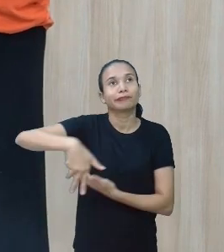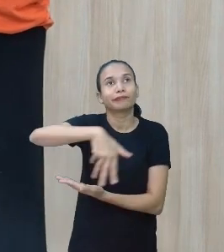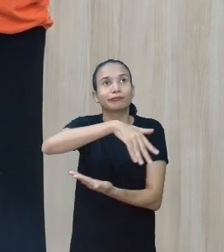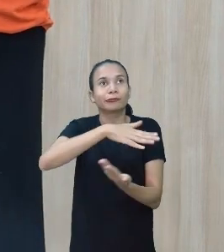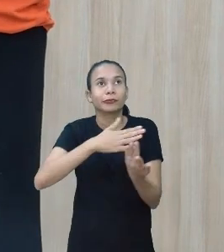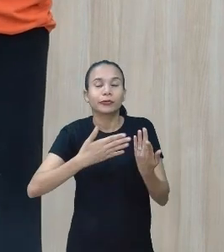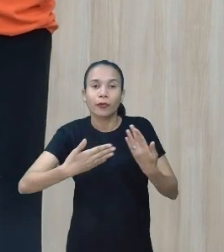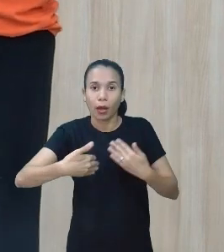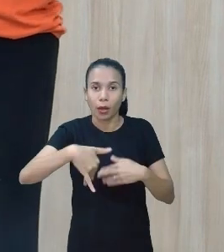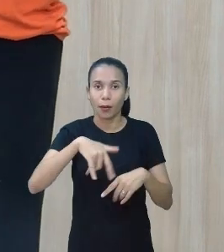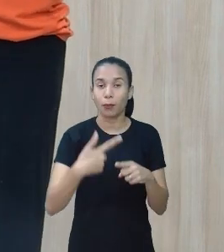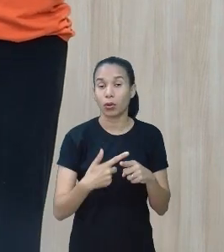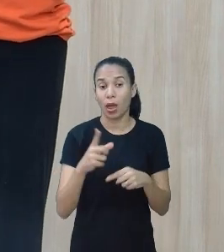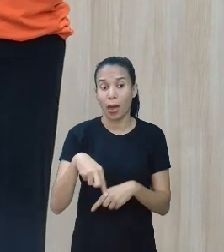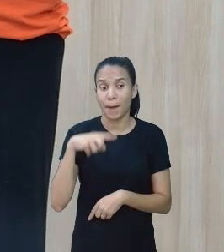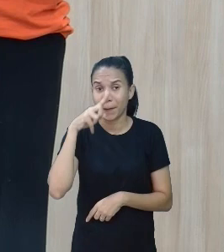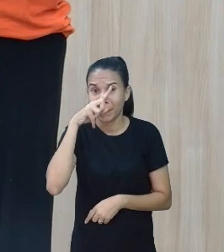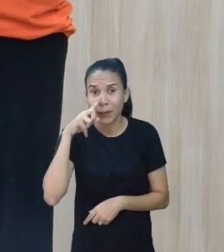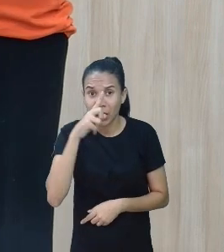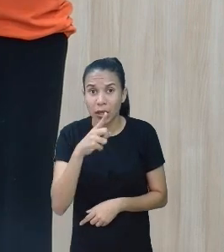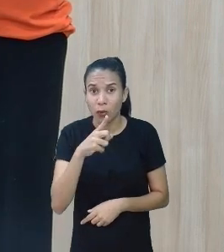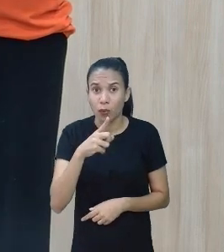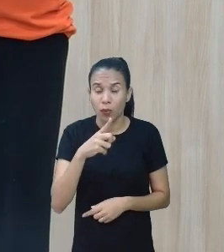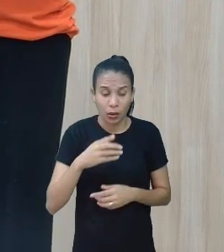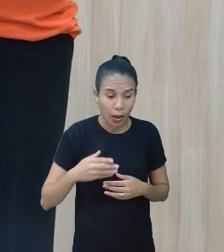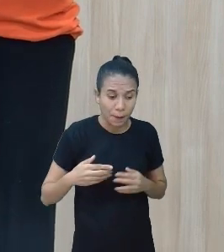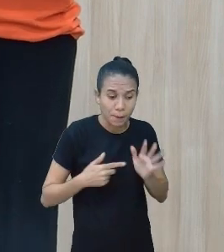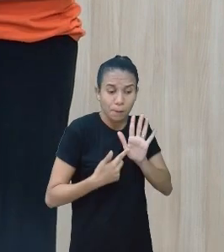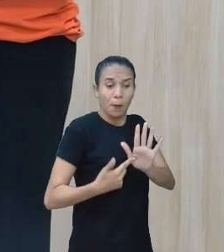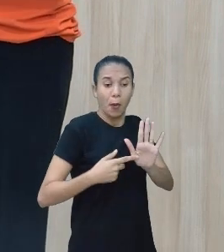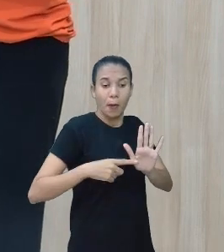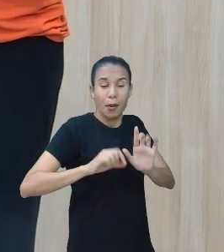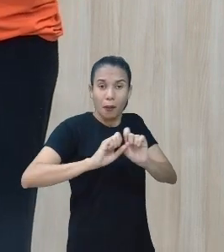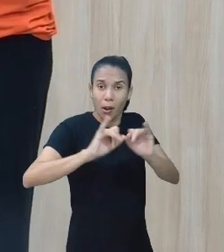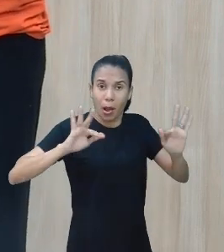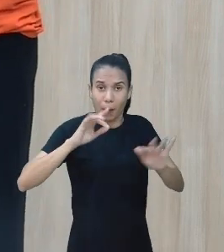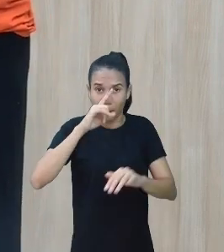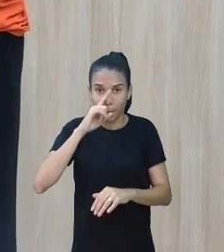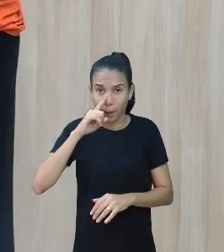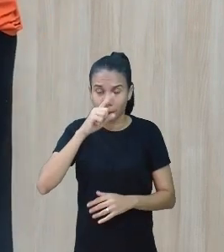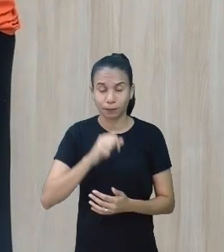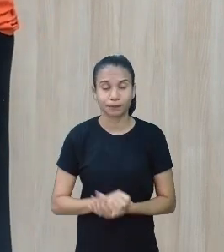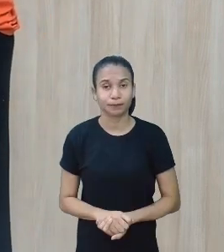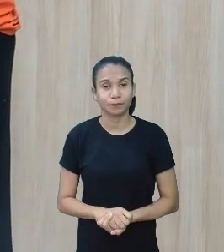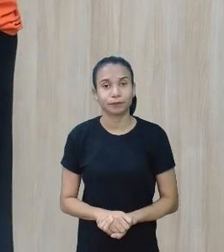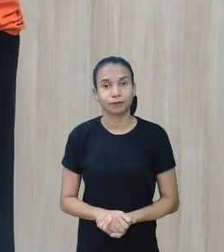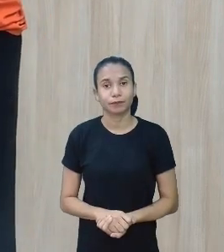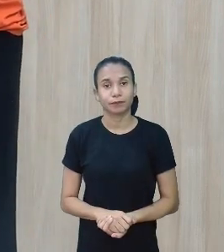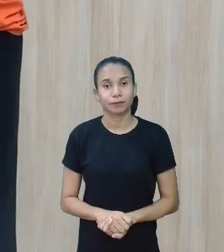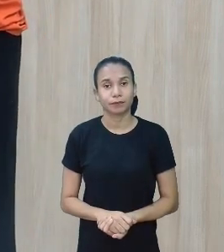ele estava numa situação de perigo, ele estava ofertando uma situação de perigo para o jangadeiro.